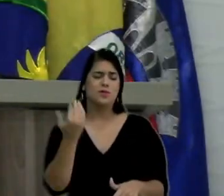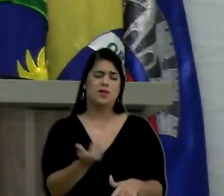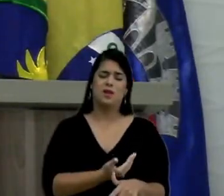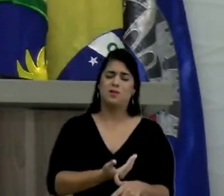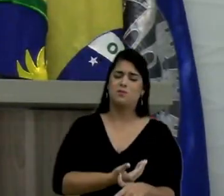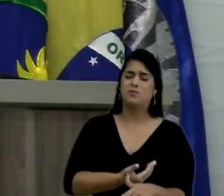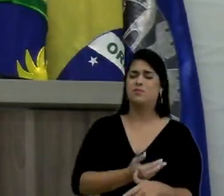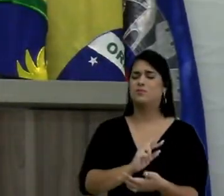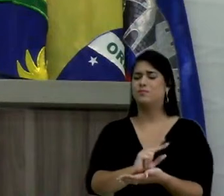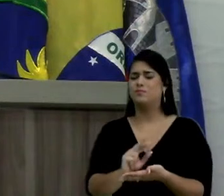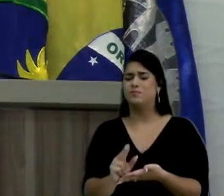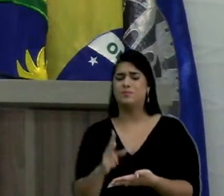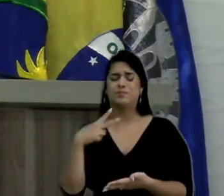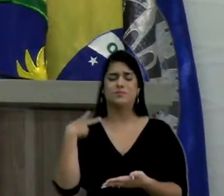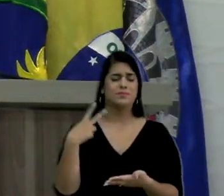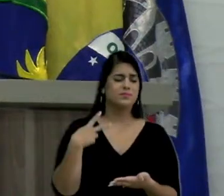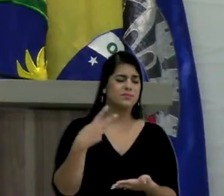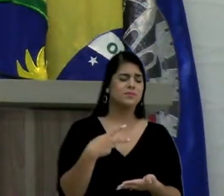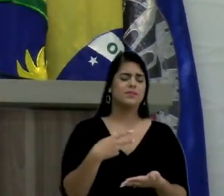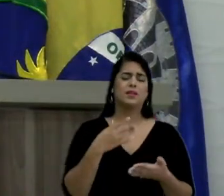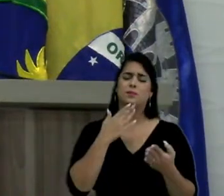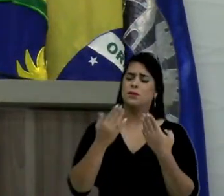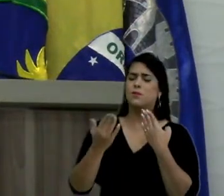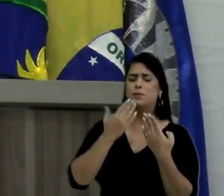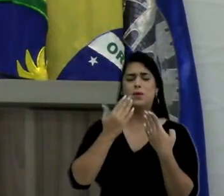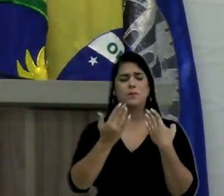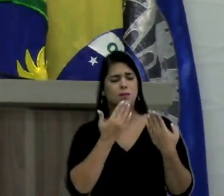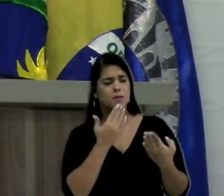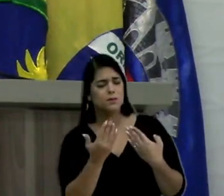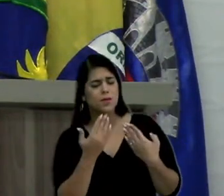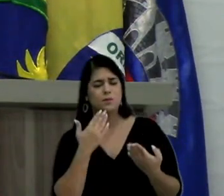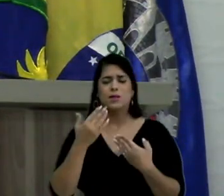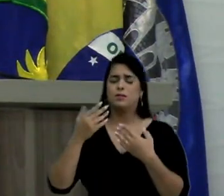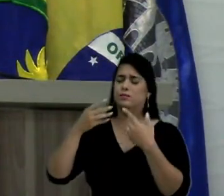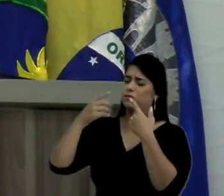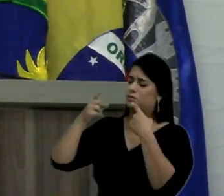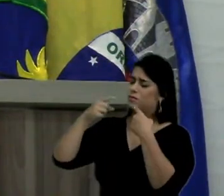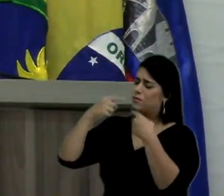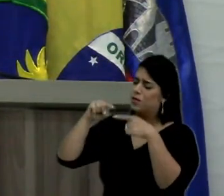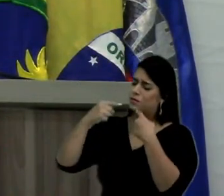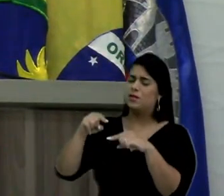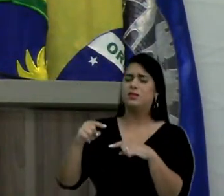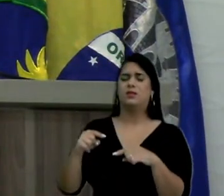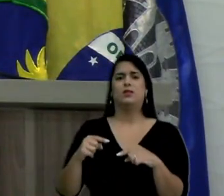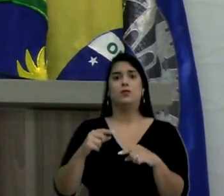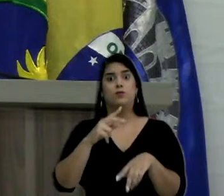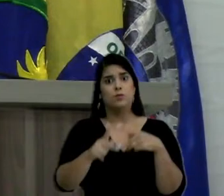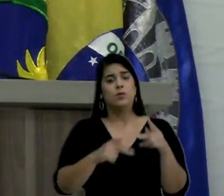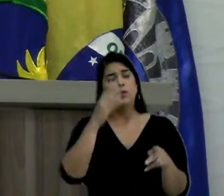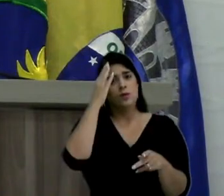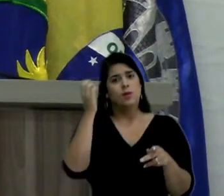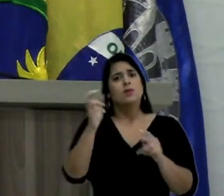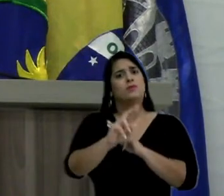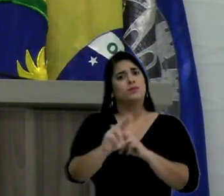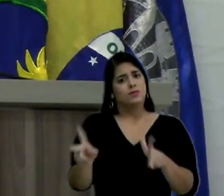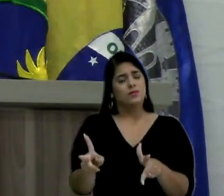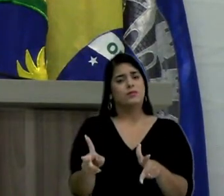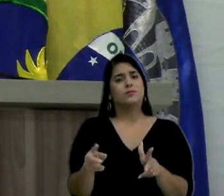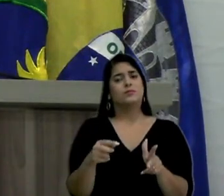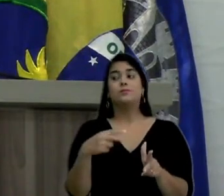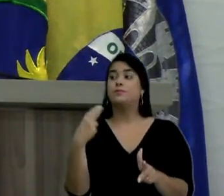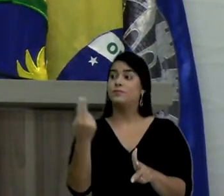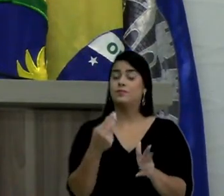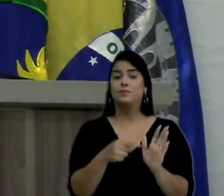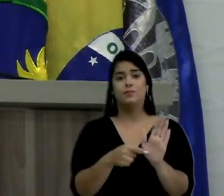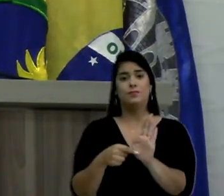pessoas sabem não entende ninguém mais ingênuo hoje as pessoas sabem diferenciar a gente mostra a gente